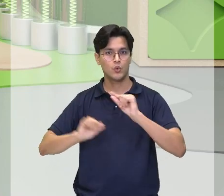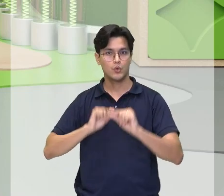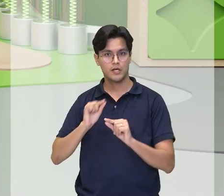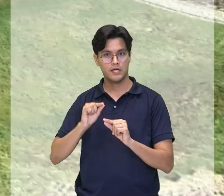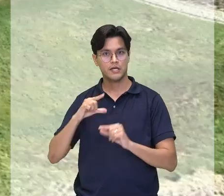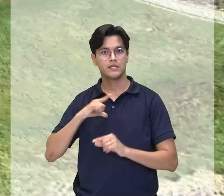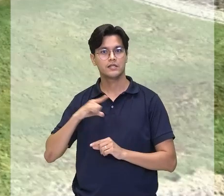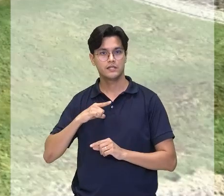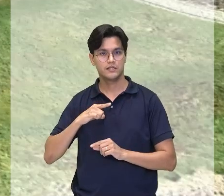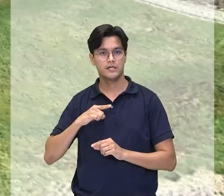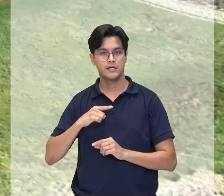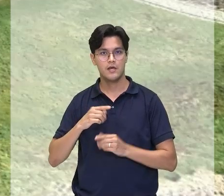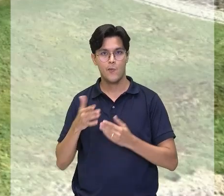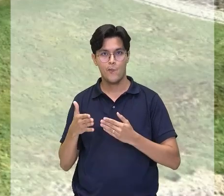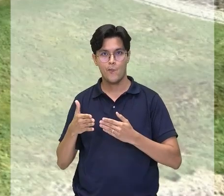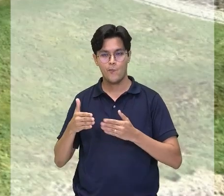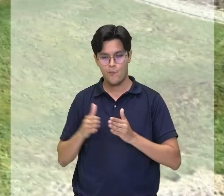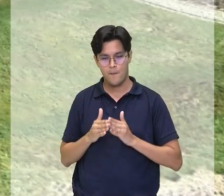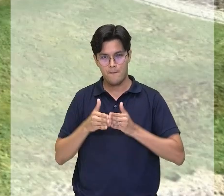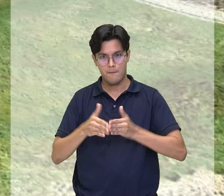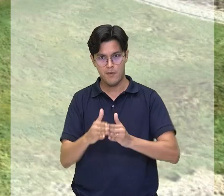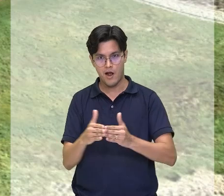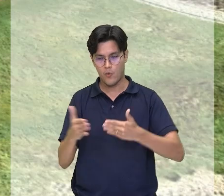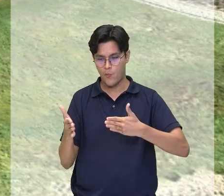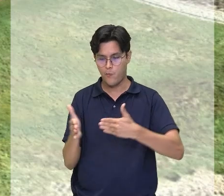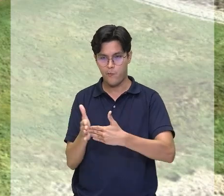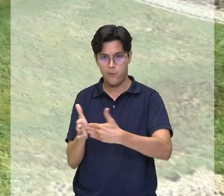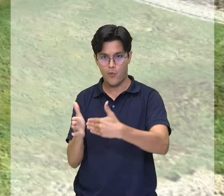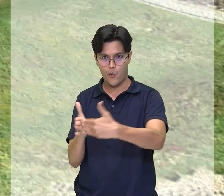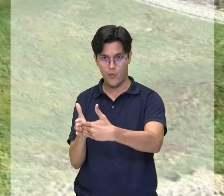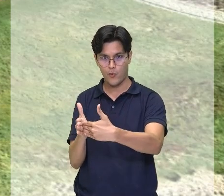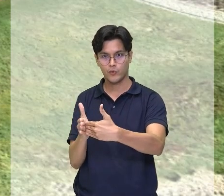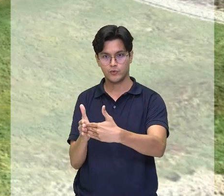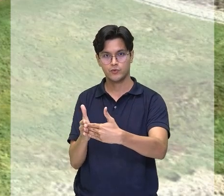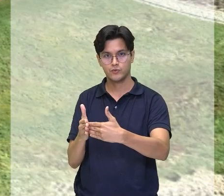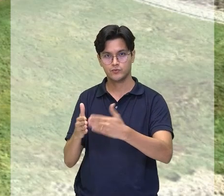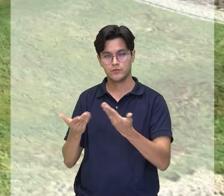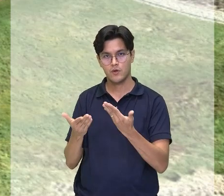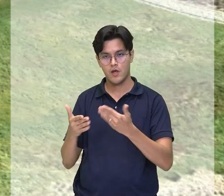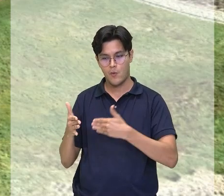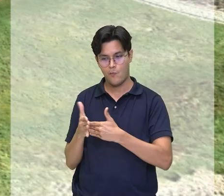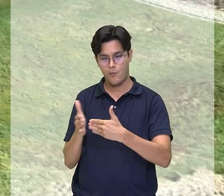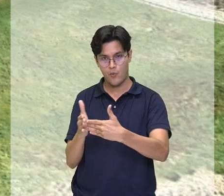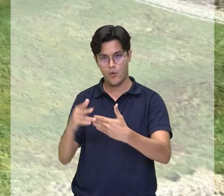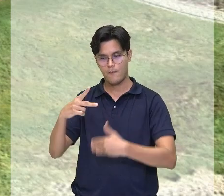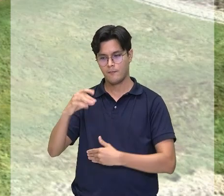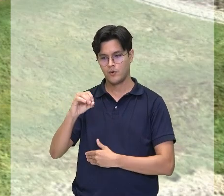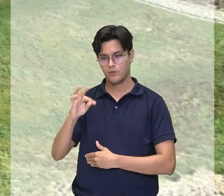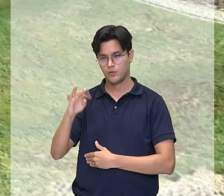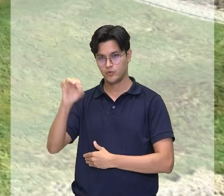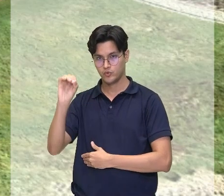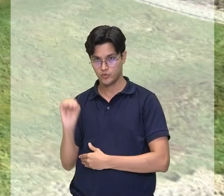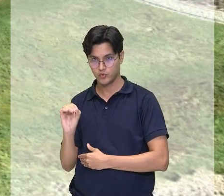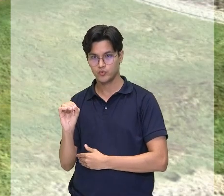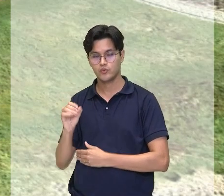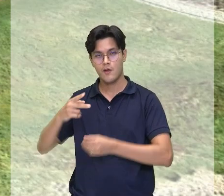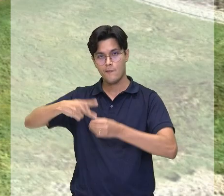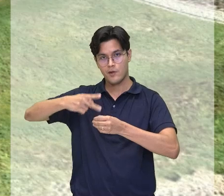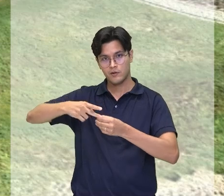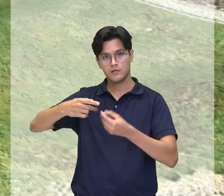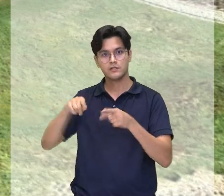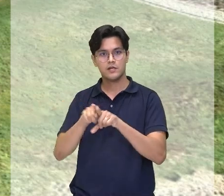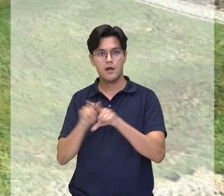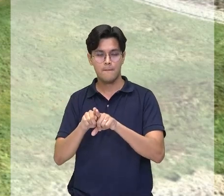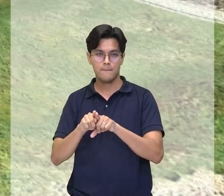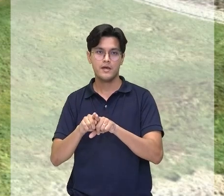porto petrolífero, certo? Observe aí na imagem, nós temos um porto petrolífero, nós temos as